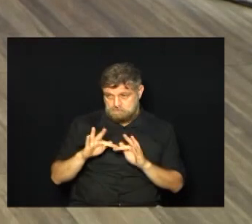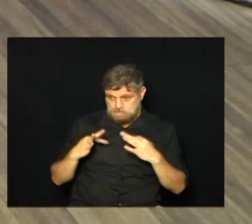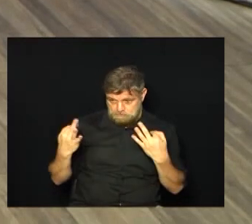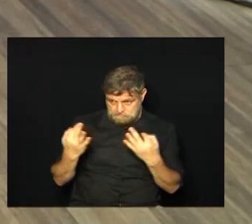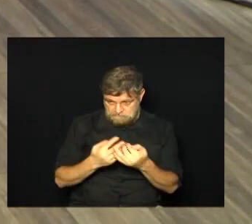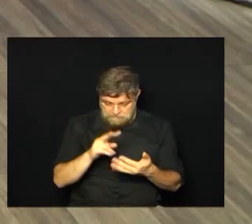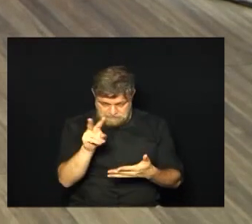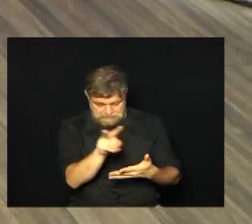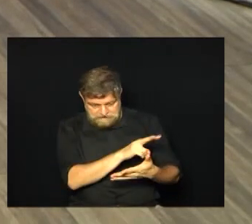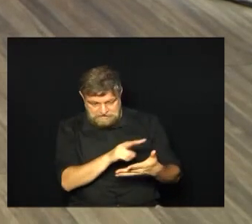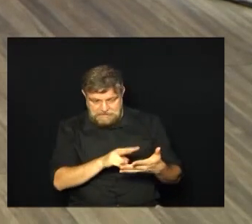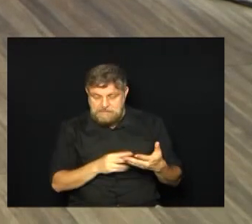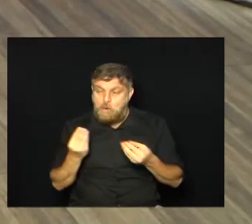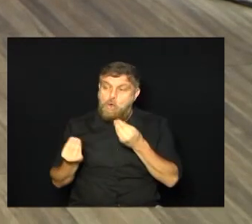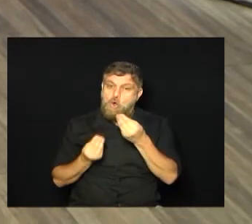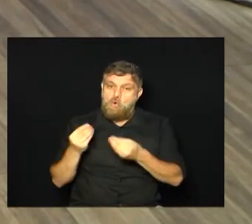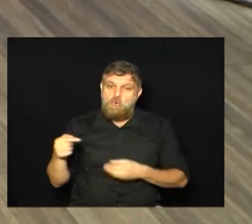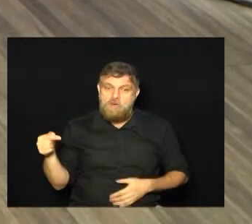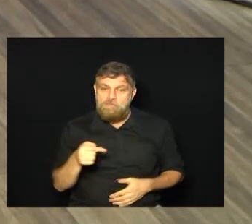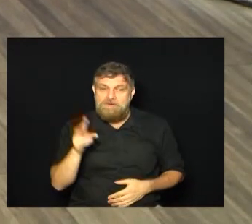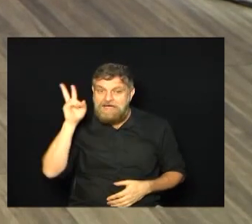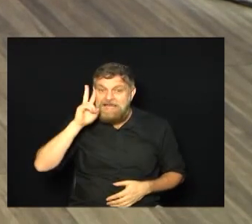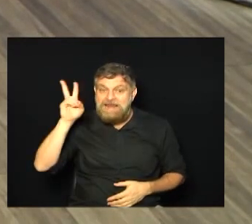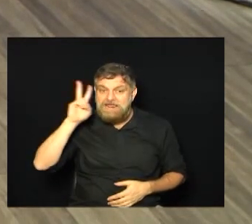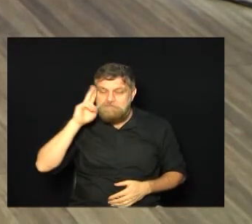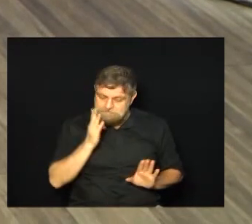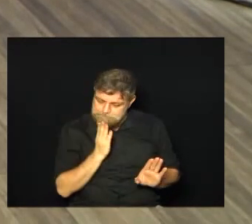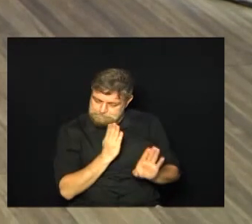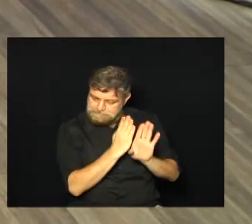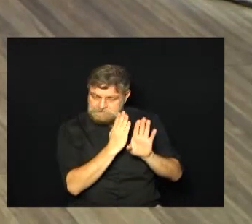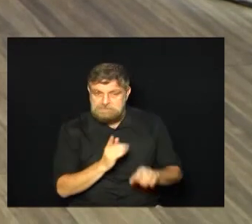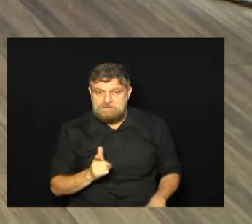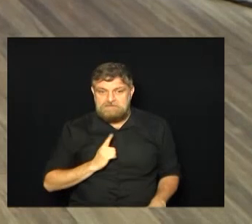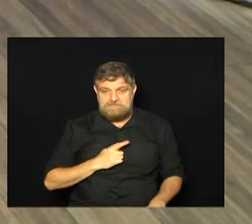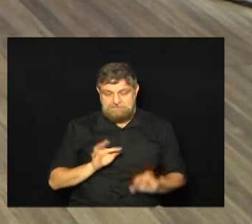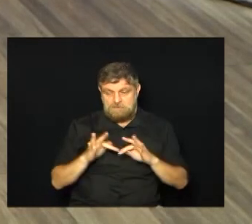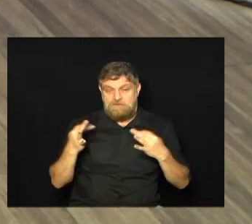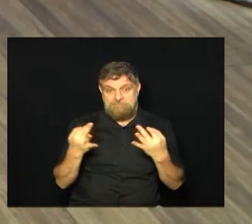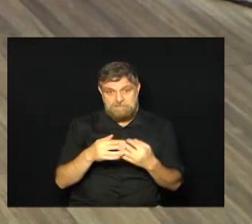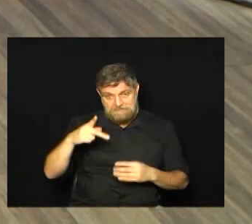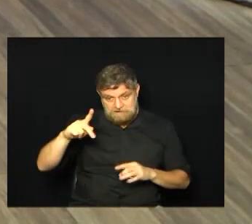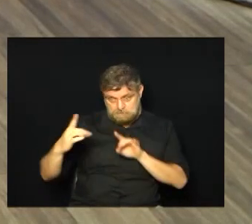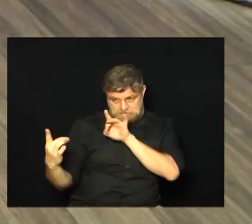livro, como é que ela recebeu? Ela lembra de alguma passagem? Eles te deram algum feedback também?